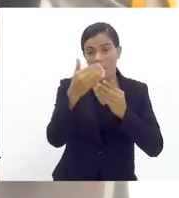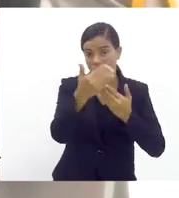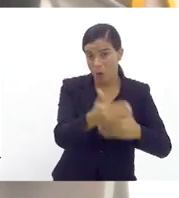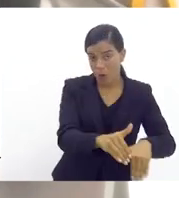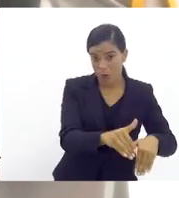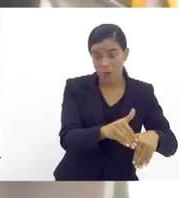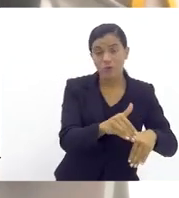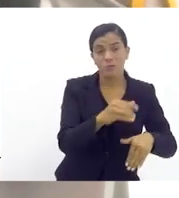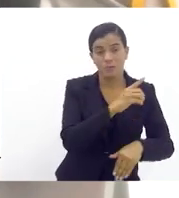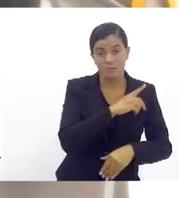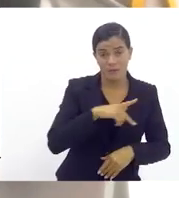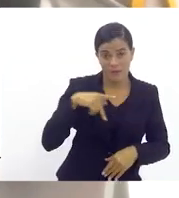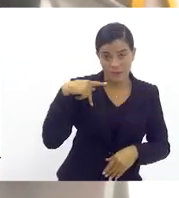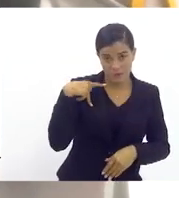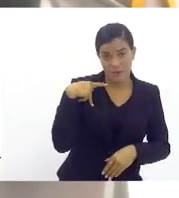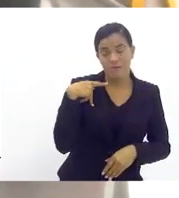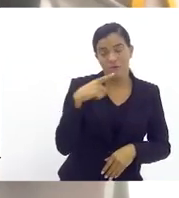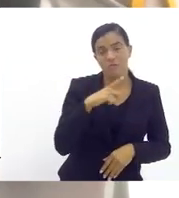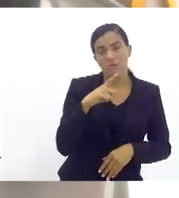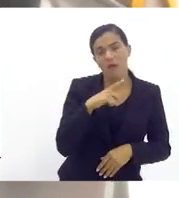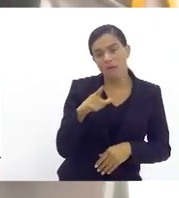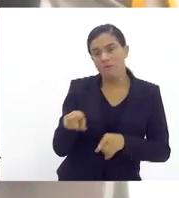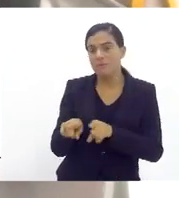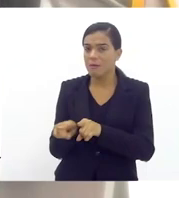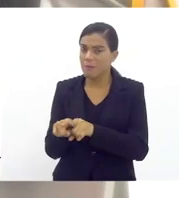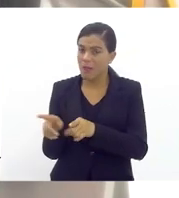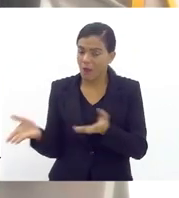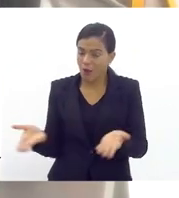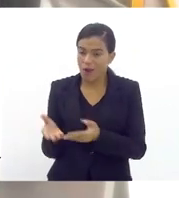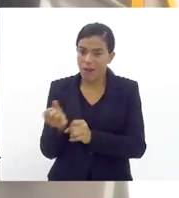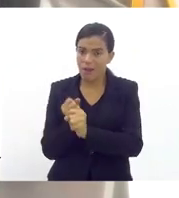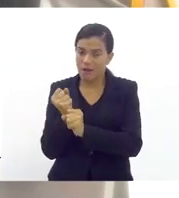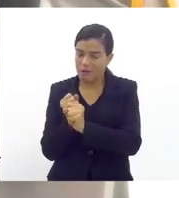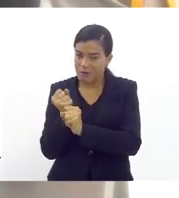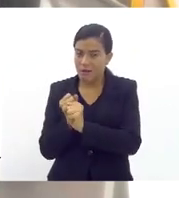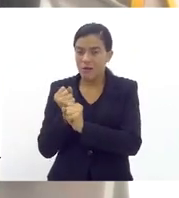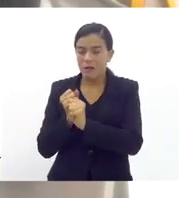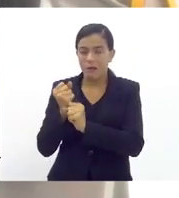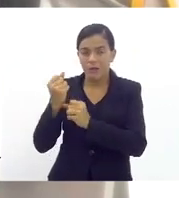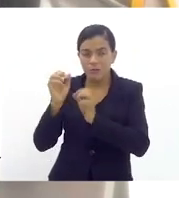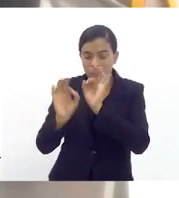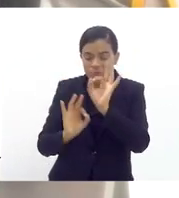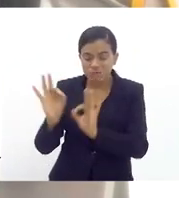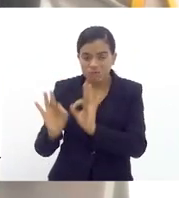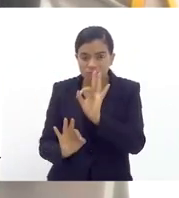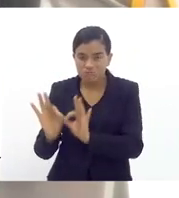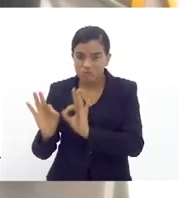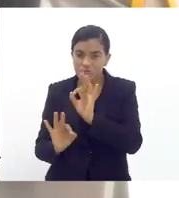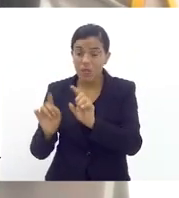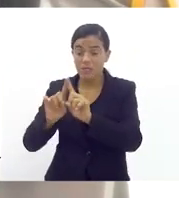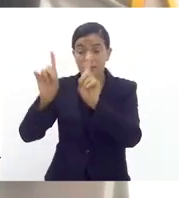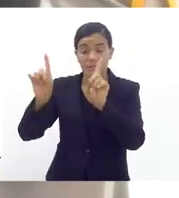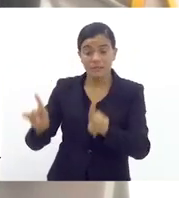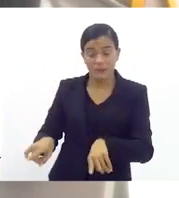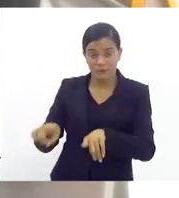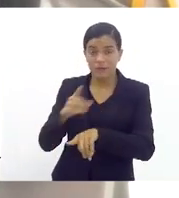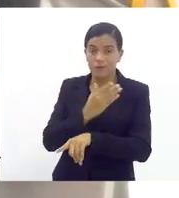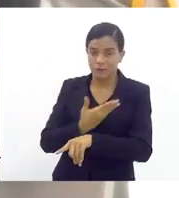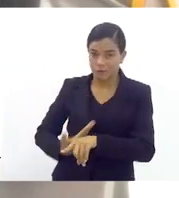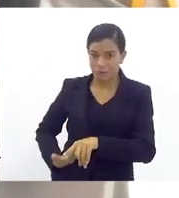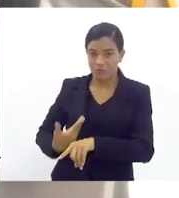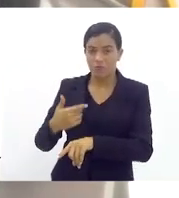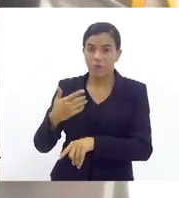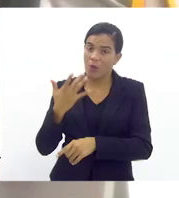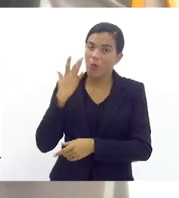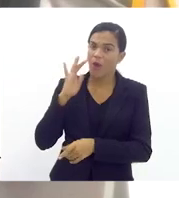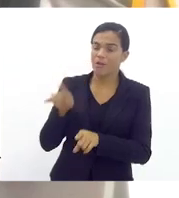para defensor, temos a previsão já desse ano também do quadro de servidores, né? Que eu acho que